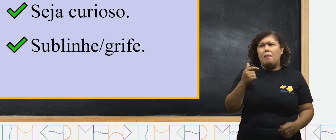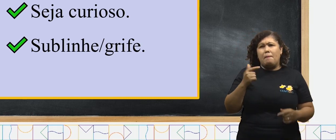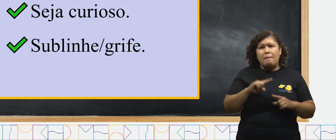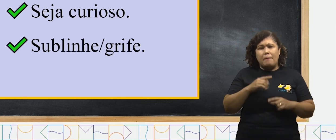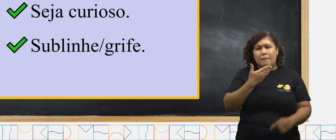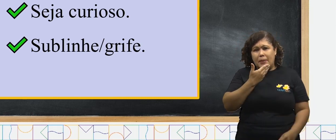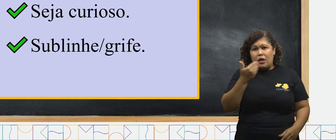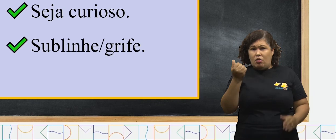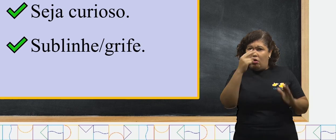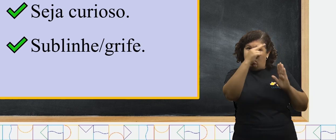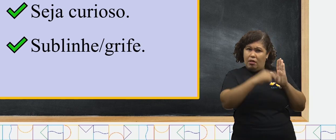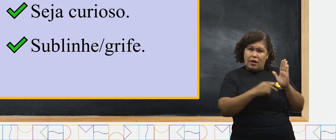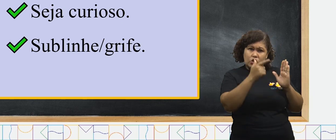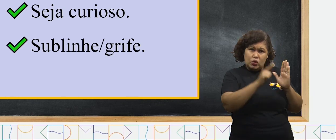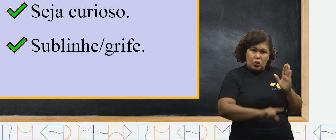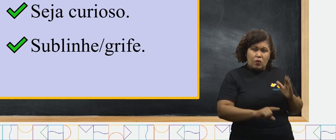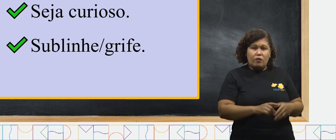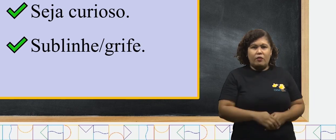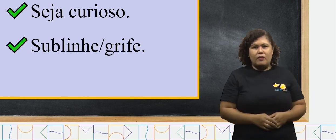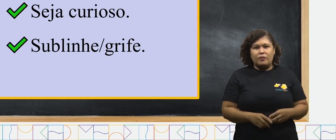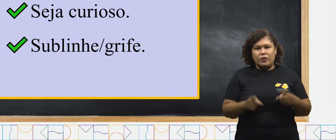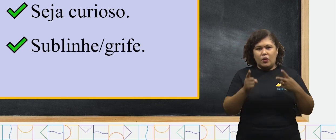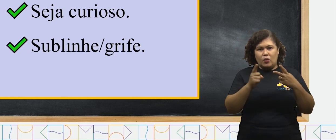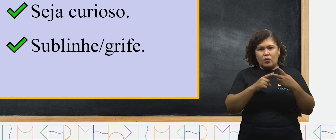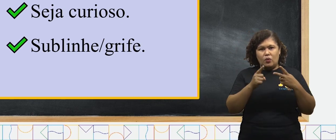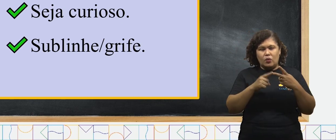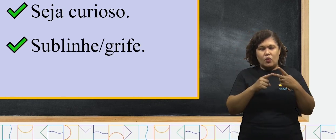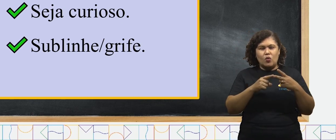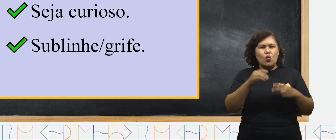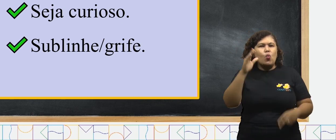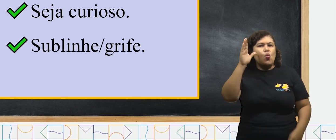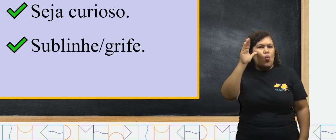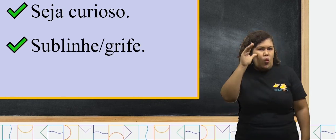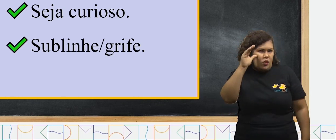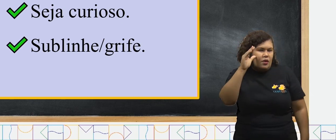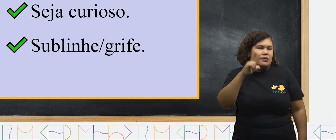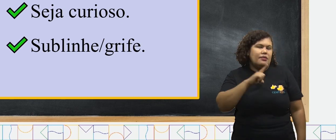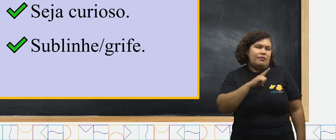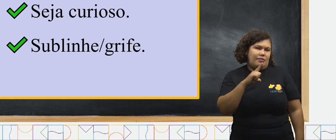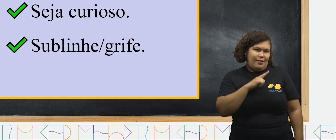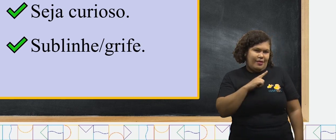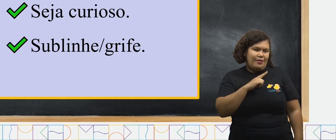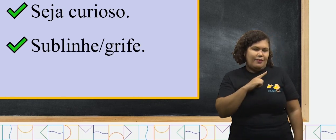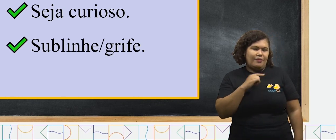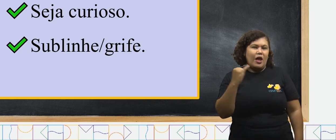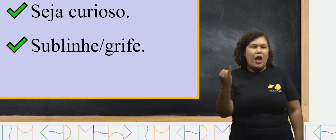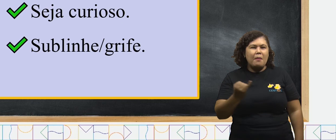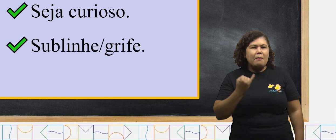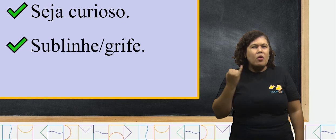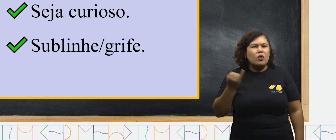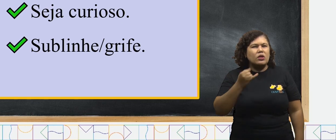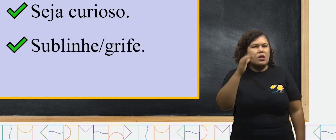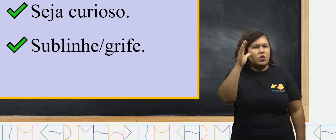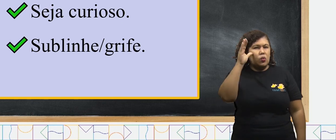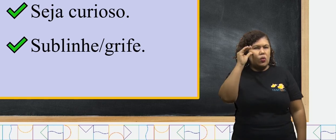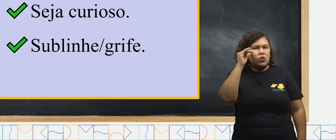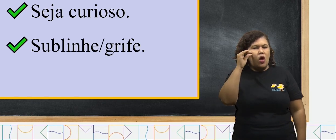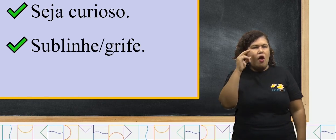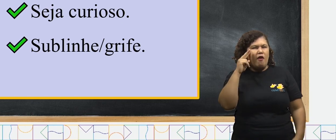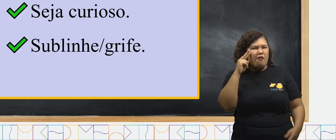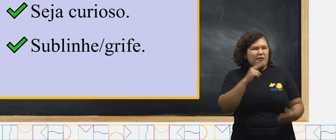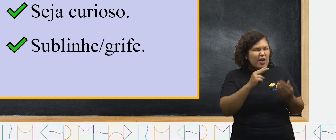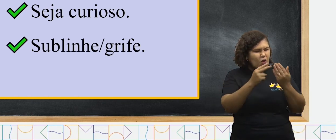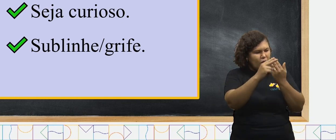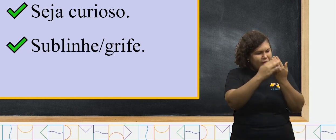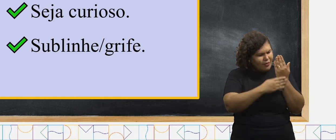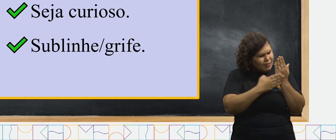volte e releia. Passo número 2. Seja curioso. Isso é muito importante. Viu uma ilustração na capa